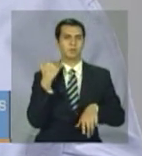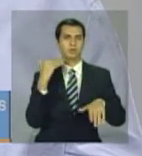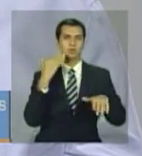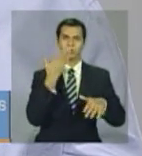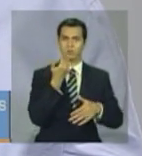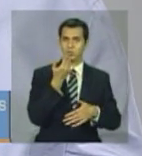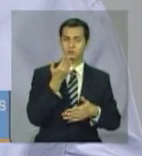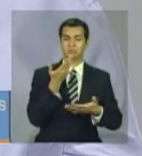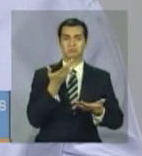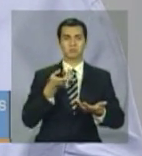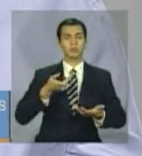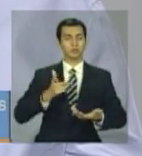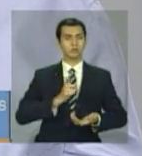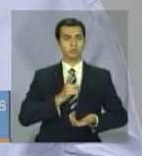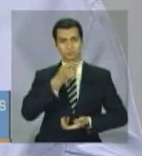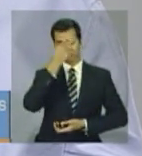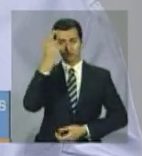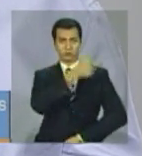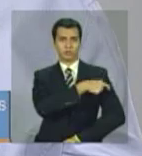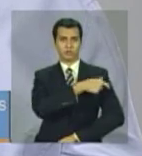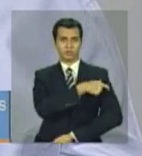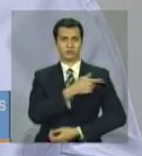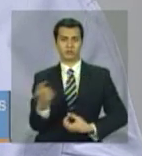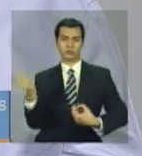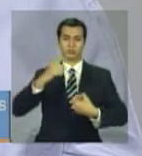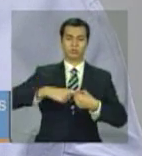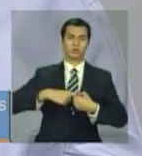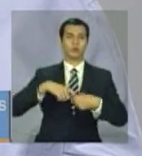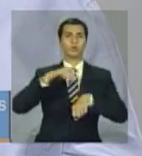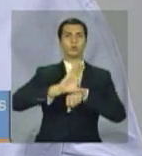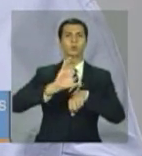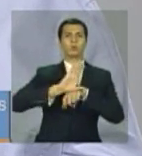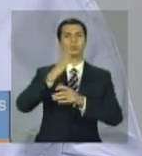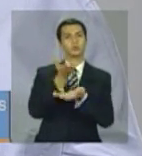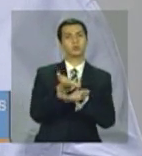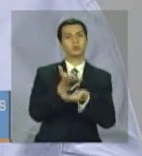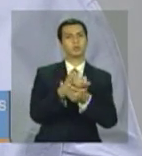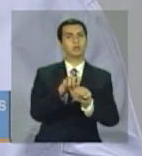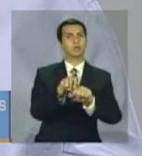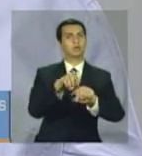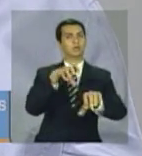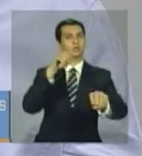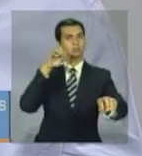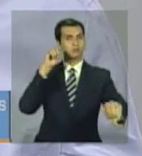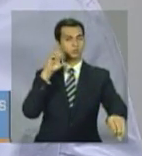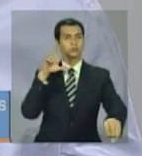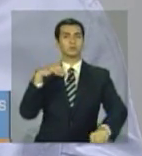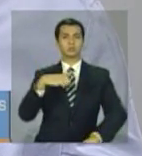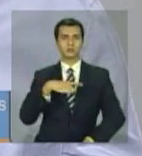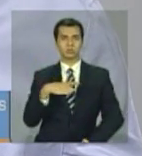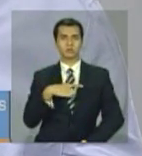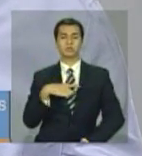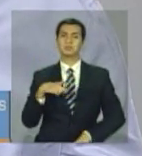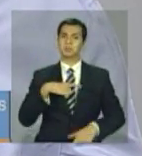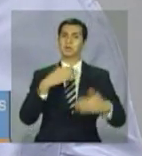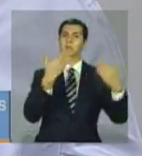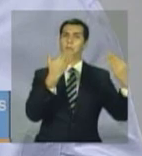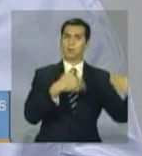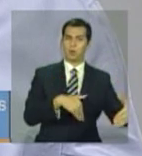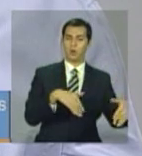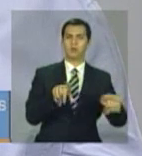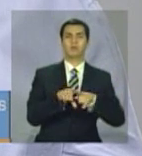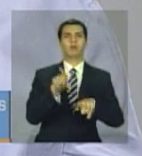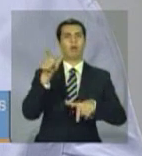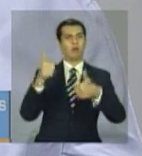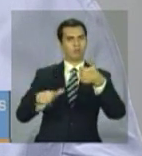dos cursos, né, à distância, vamos chamar isso, que é um curso de segurança alimentar e nutricional à distância, né, onde é feito provas, é feito uma